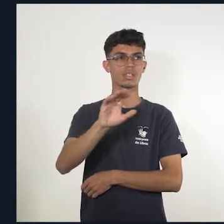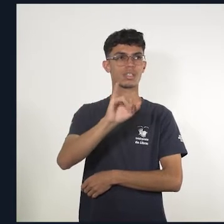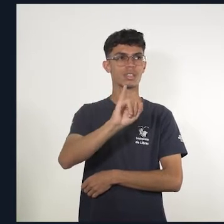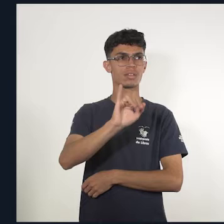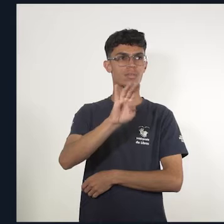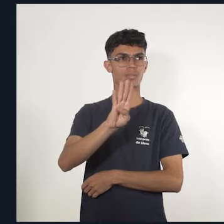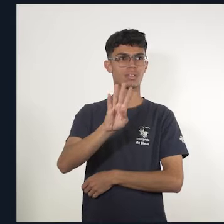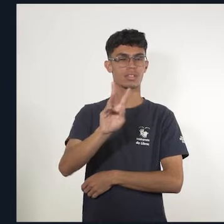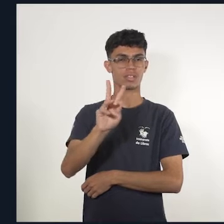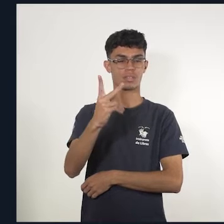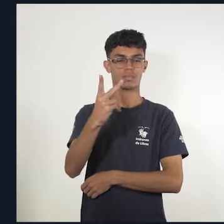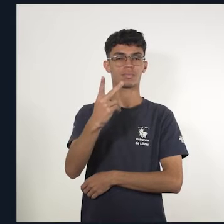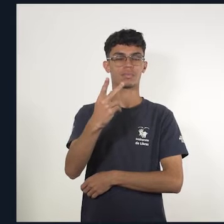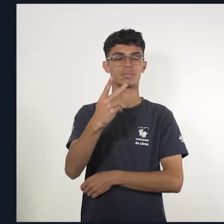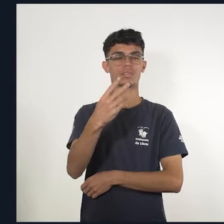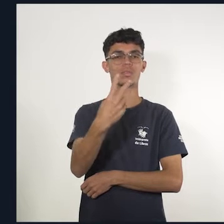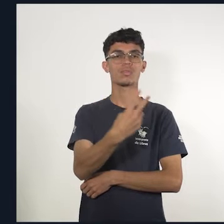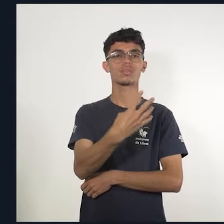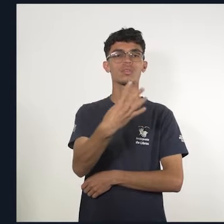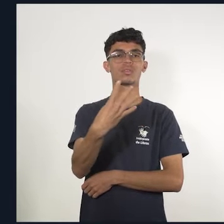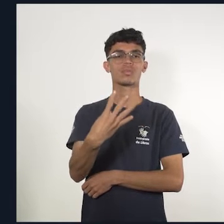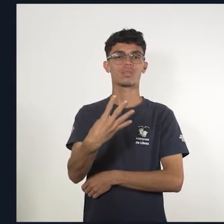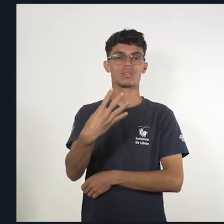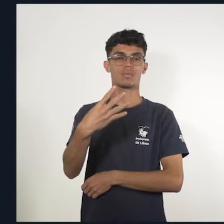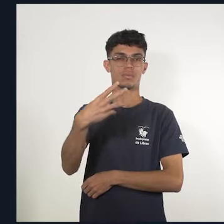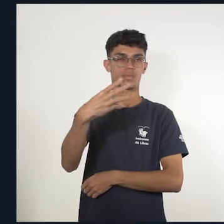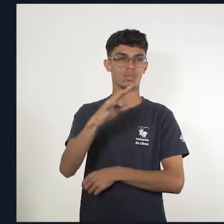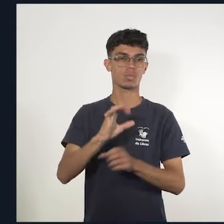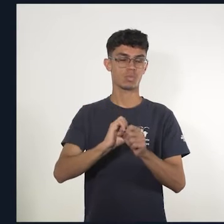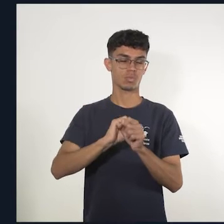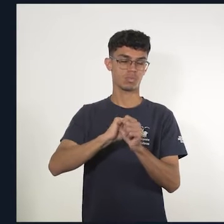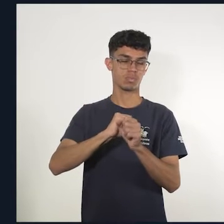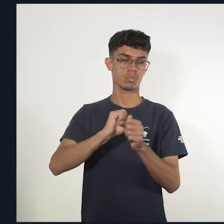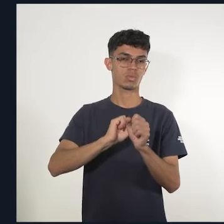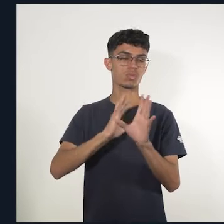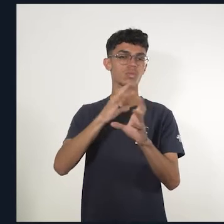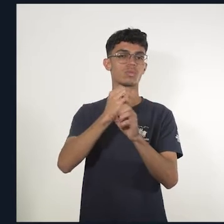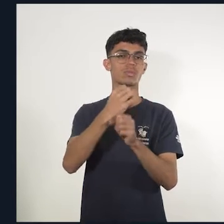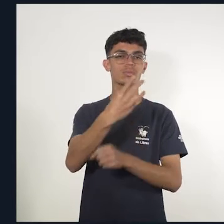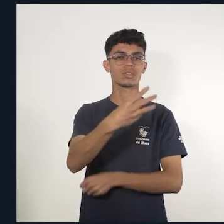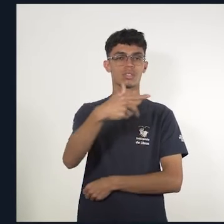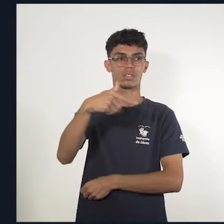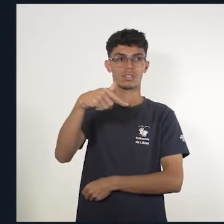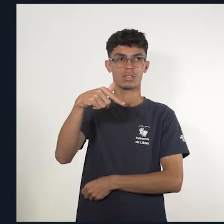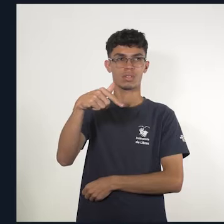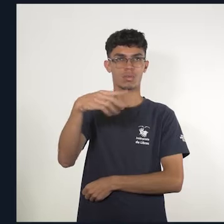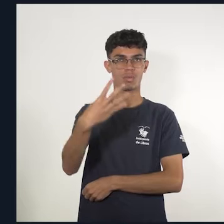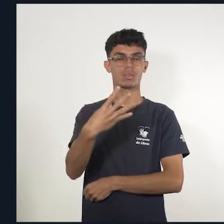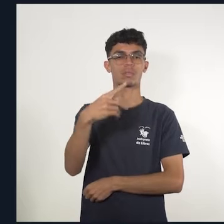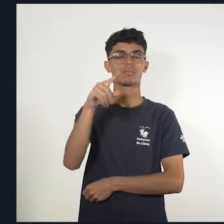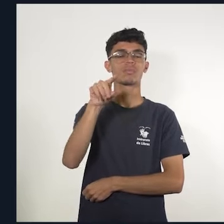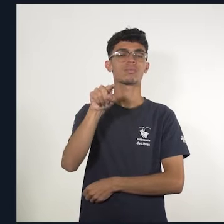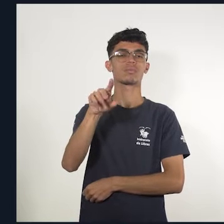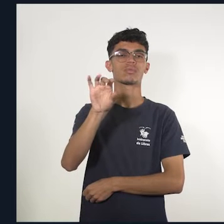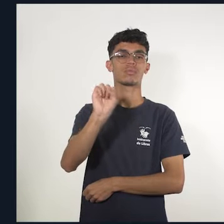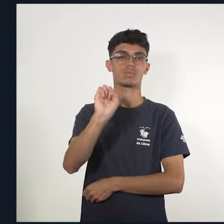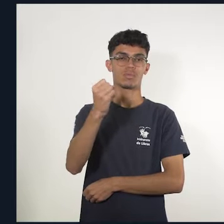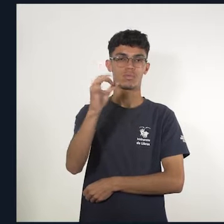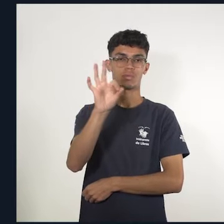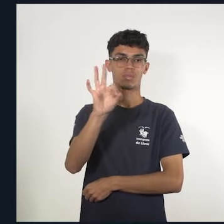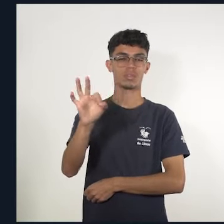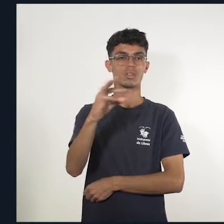médio de 25,4 para 33,7 e a faixa da população com IDH baixo de 28,8